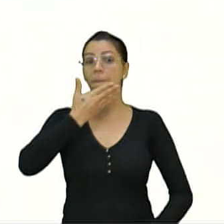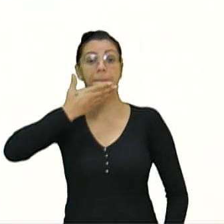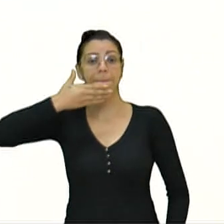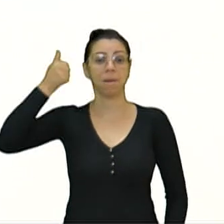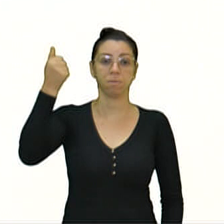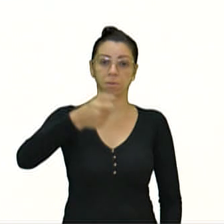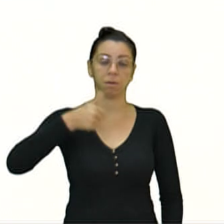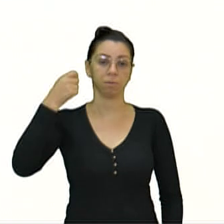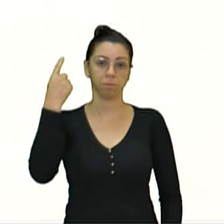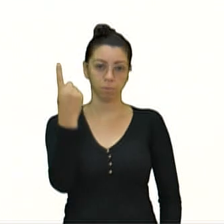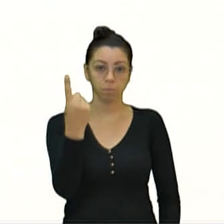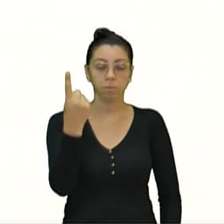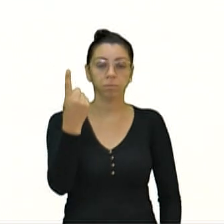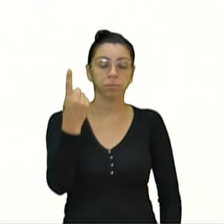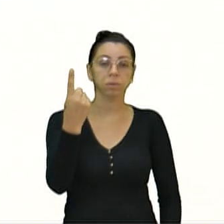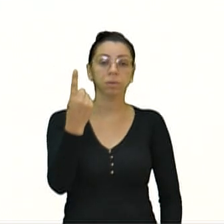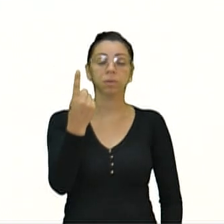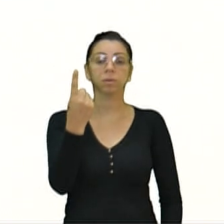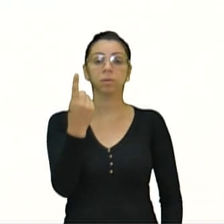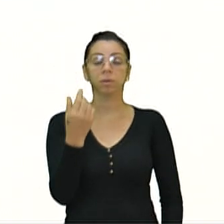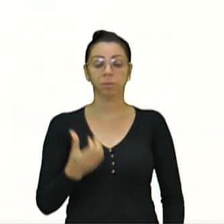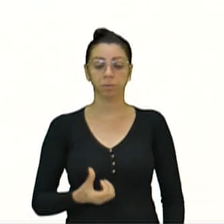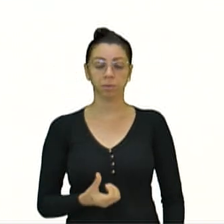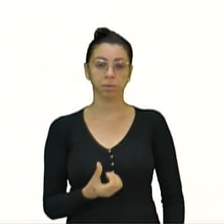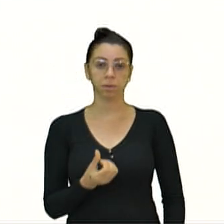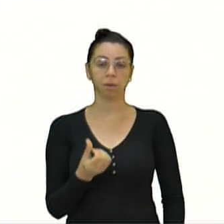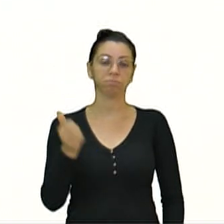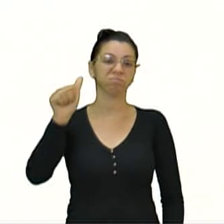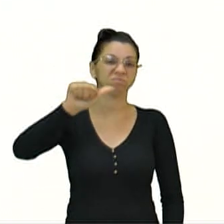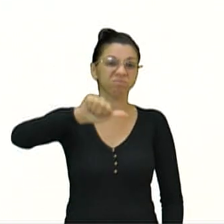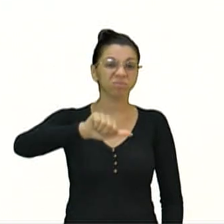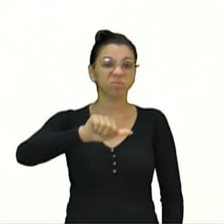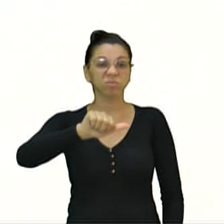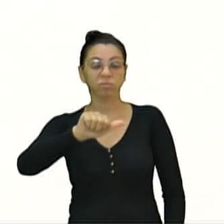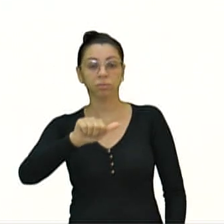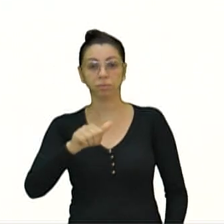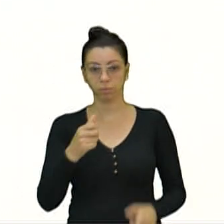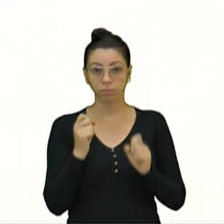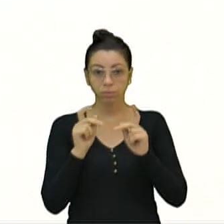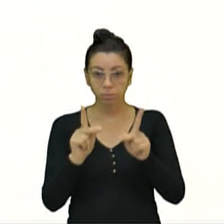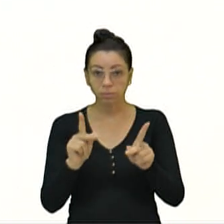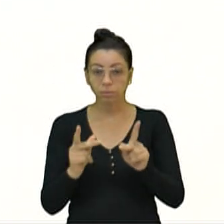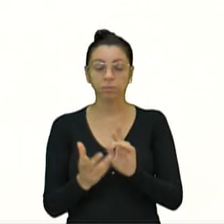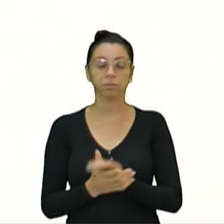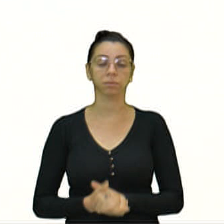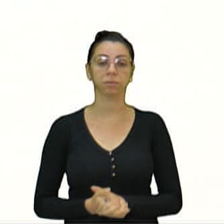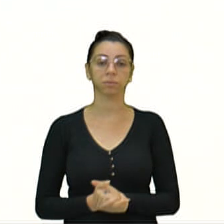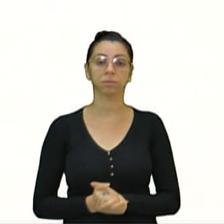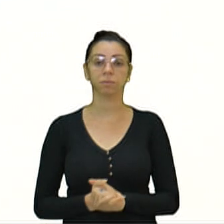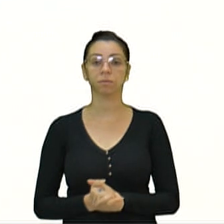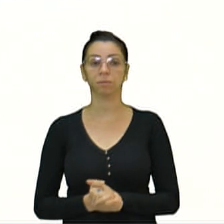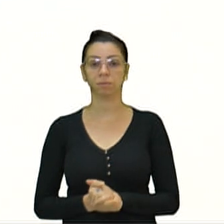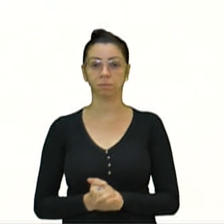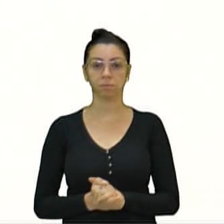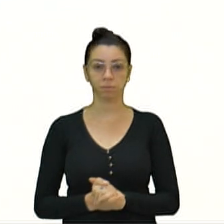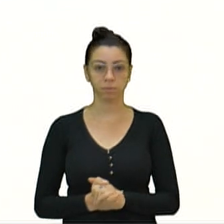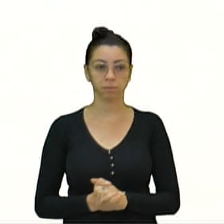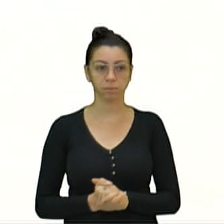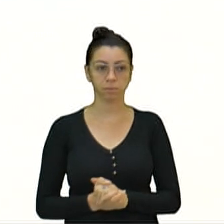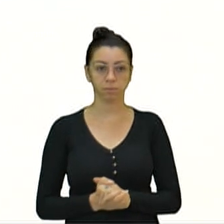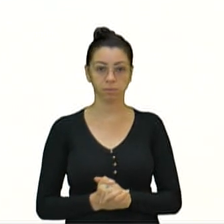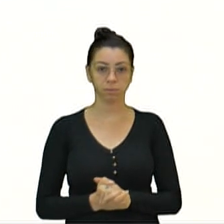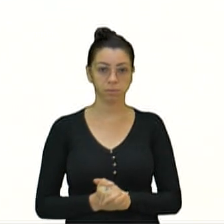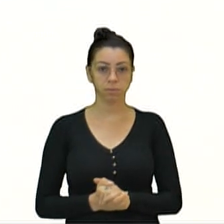mais efetivo. Causa mais efeito, e número 6, o que causaria menos efeito em anúncios, beleza? Então, nós temos aqui, então, olha,